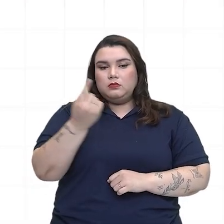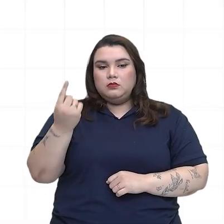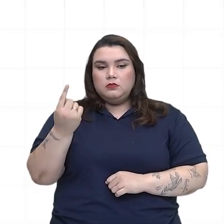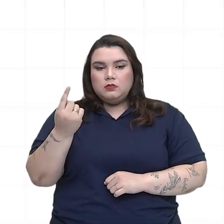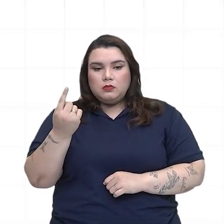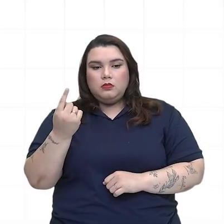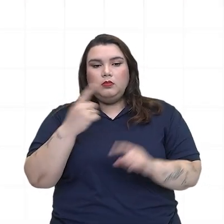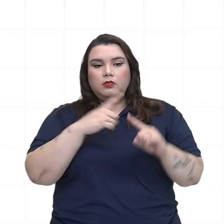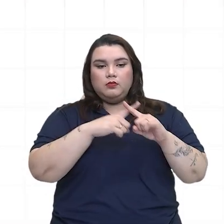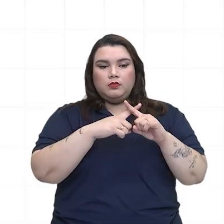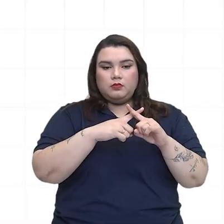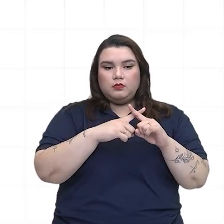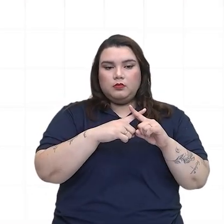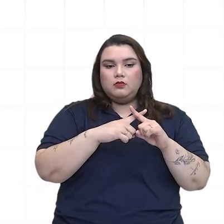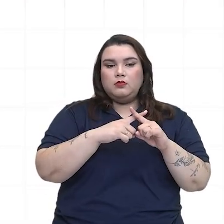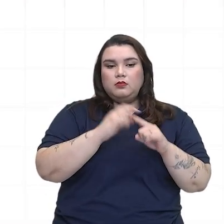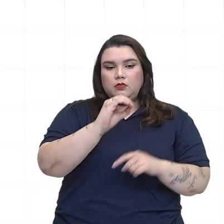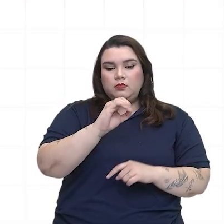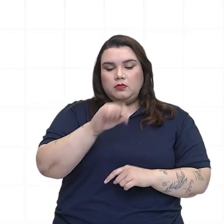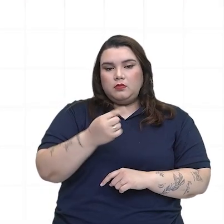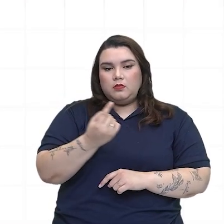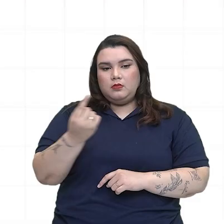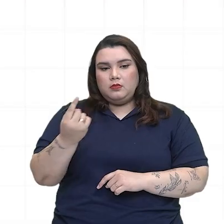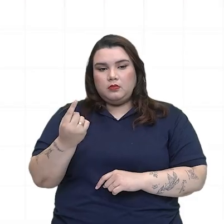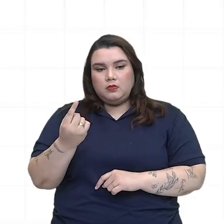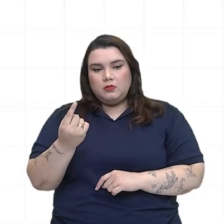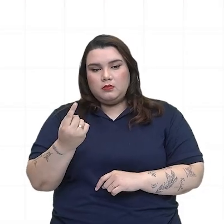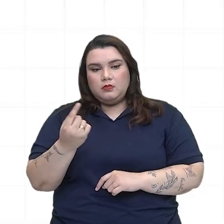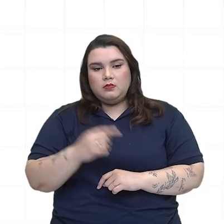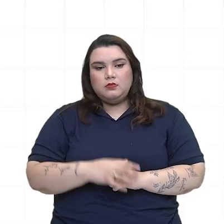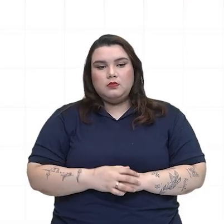0,1 vezes 0,1.